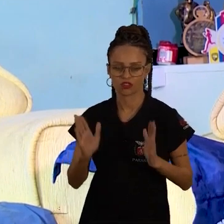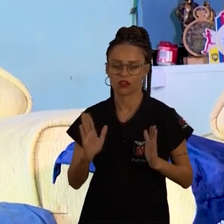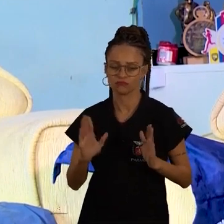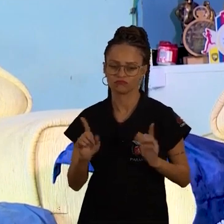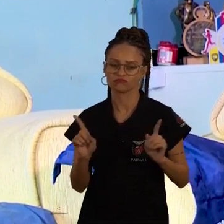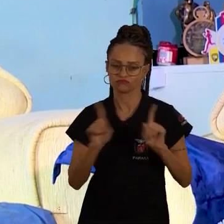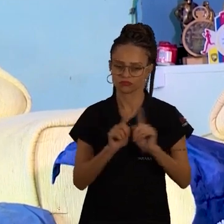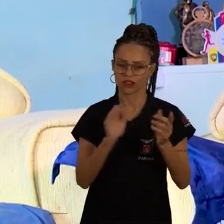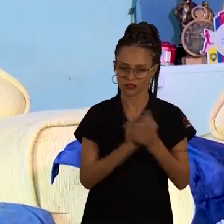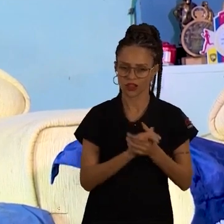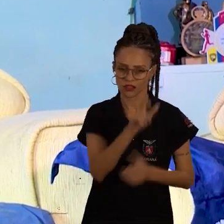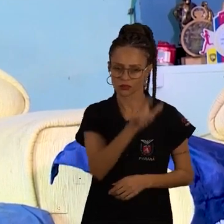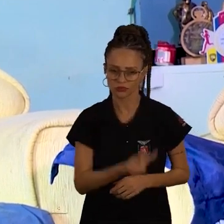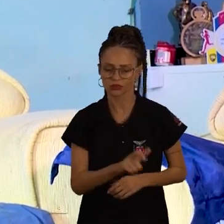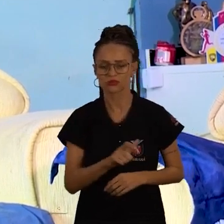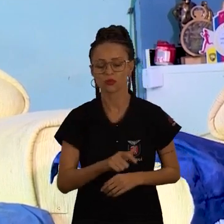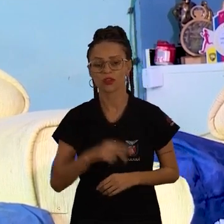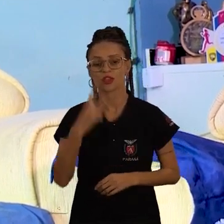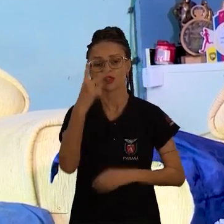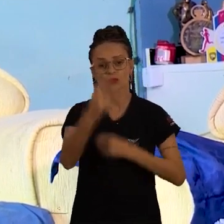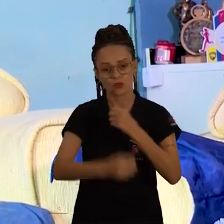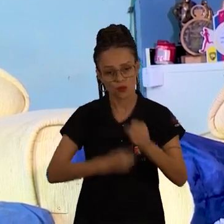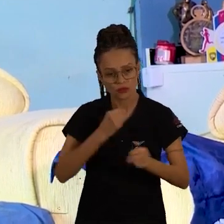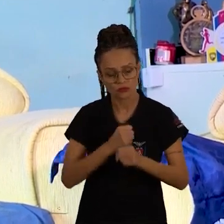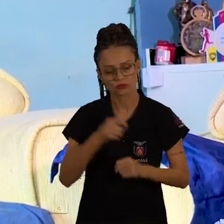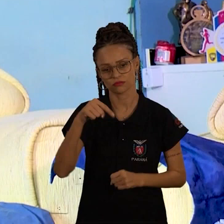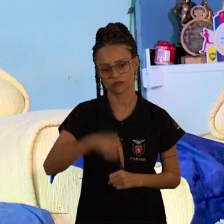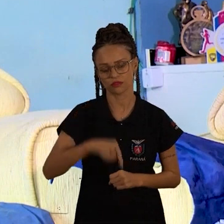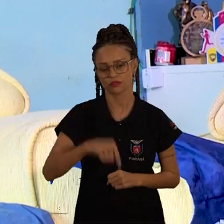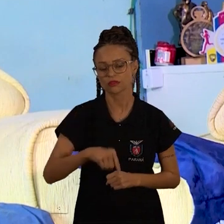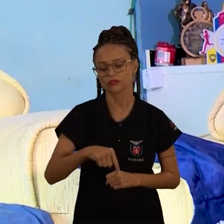pessoa. Depois de